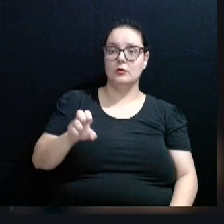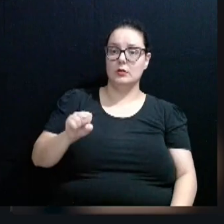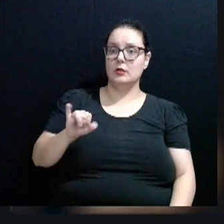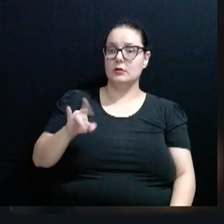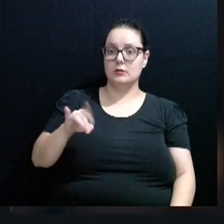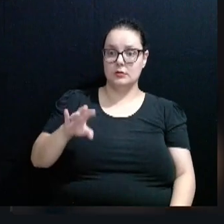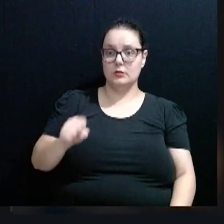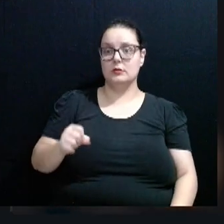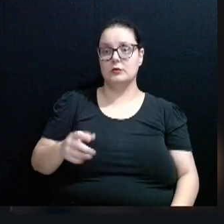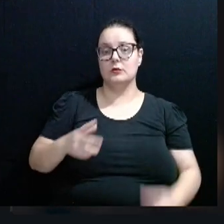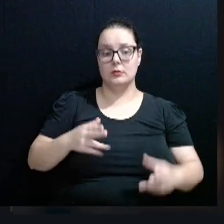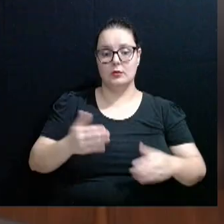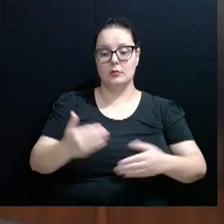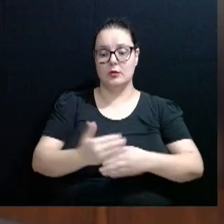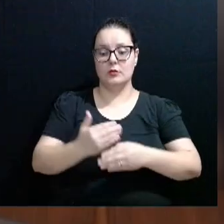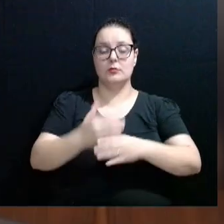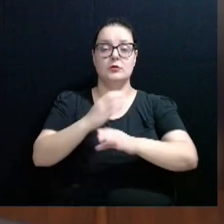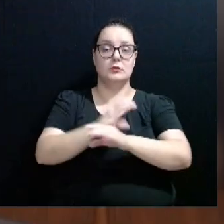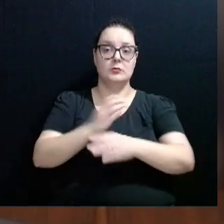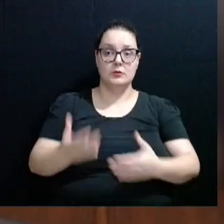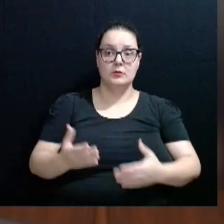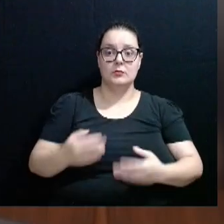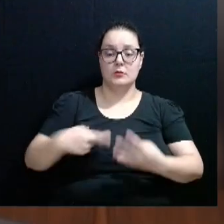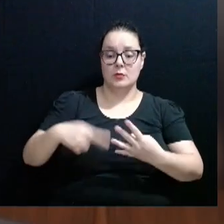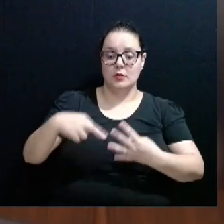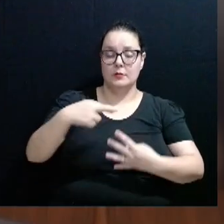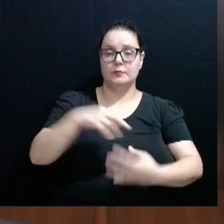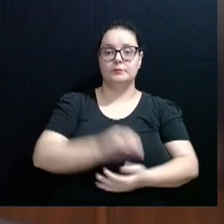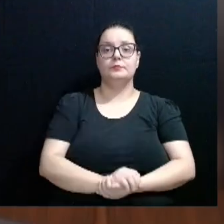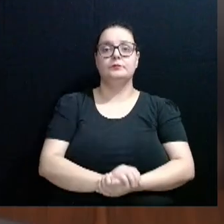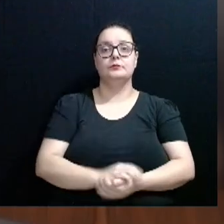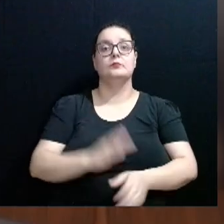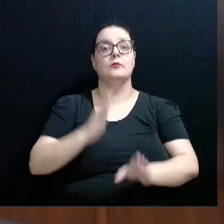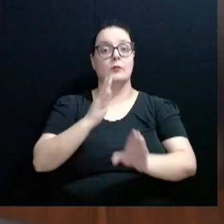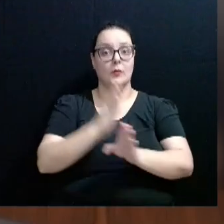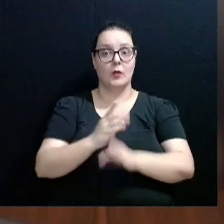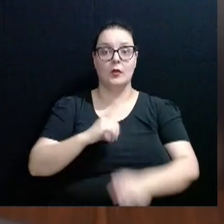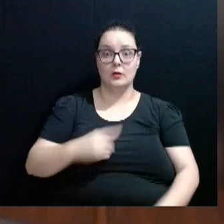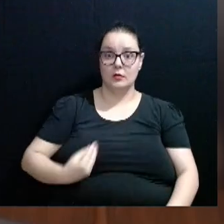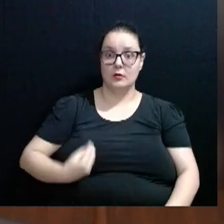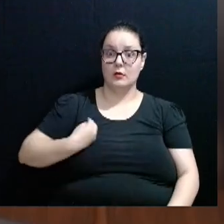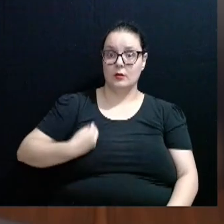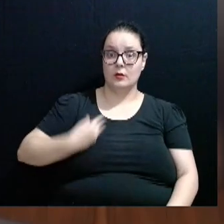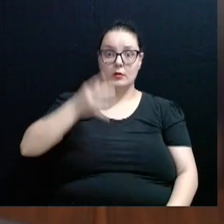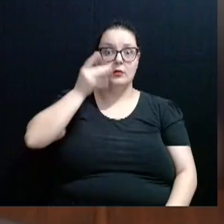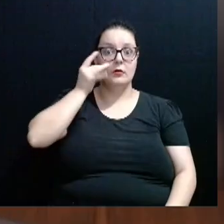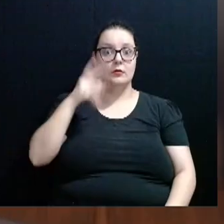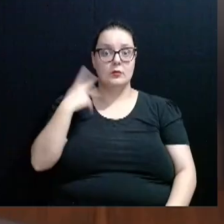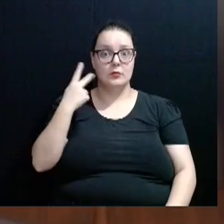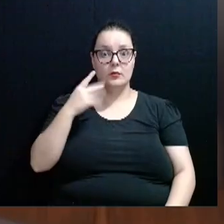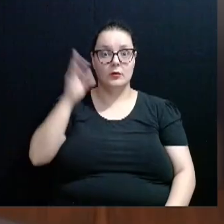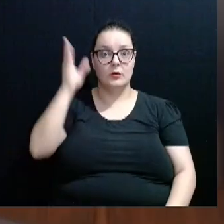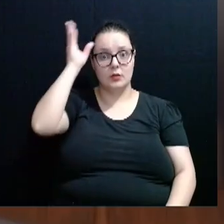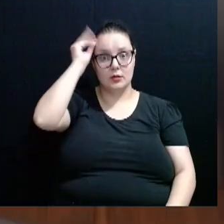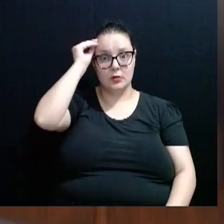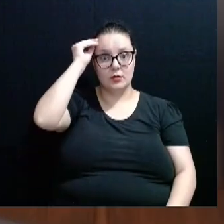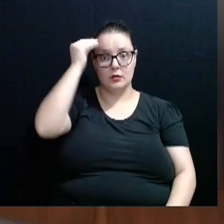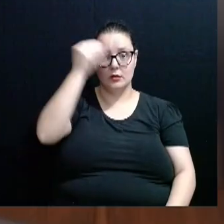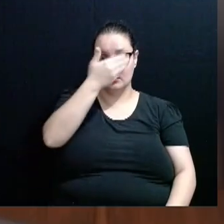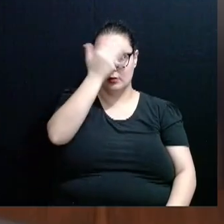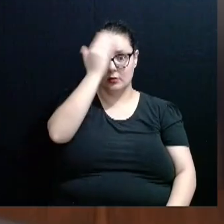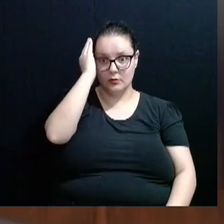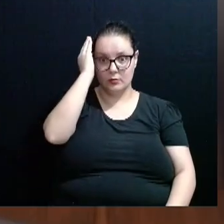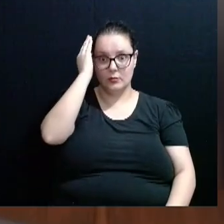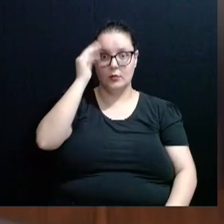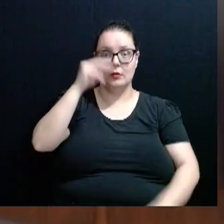construção civil, para os ecopontos. O encontro ainda contou com a presença dos vereadores Bené Lima e Luiz Iabico, membros da